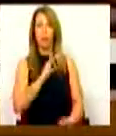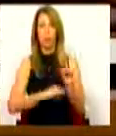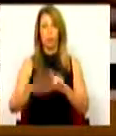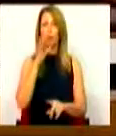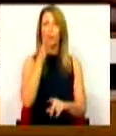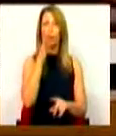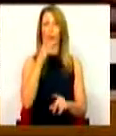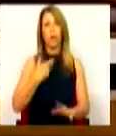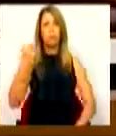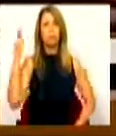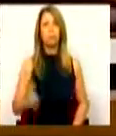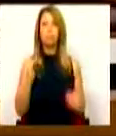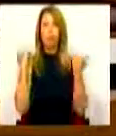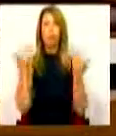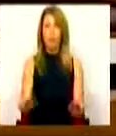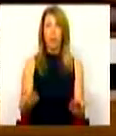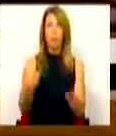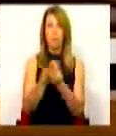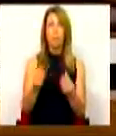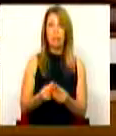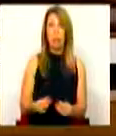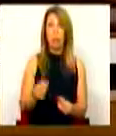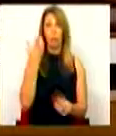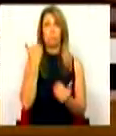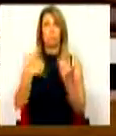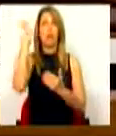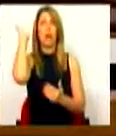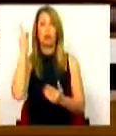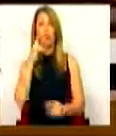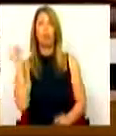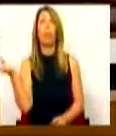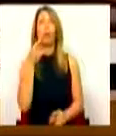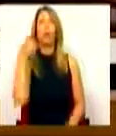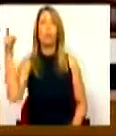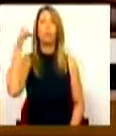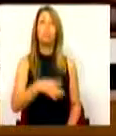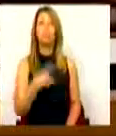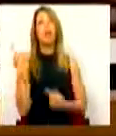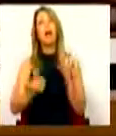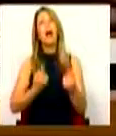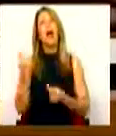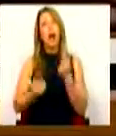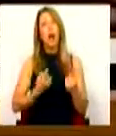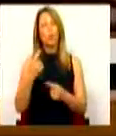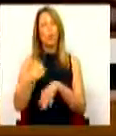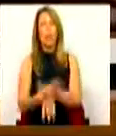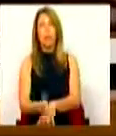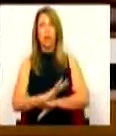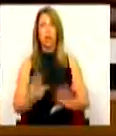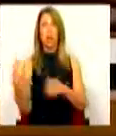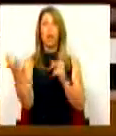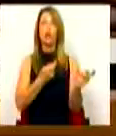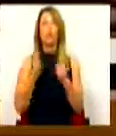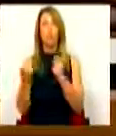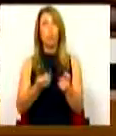rigidez da oferta nesta matéria é bastante superior à procura, fazendo emergir alguns atrasos já amplamente discutidos. Se é verdade que